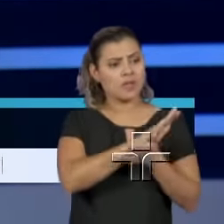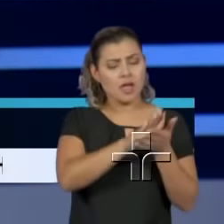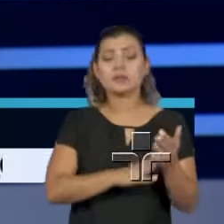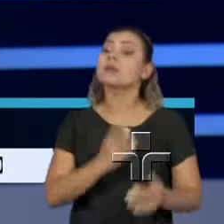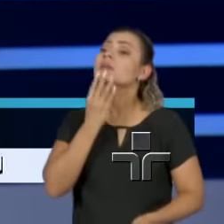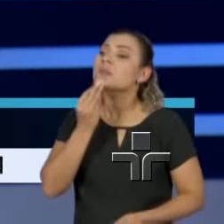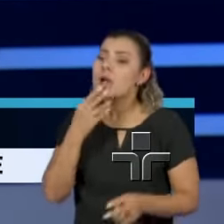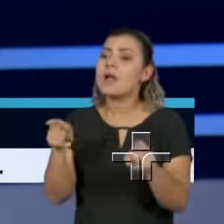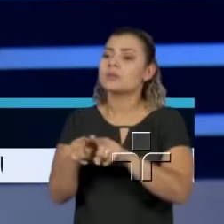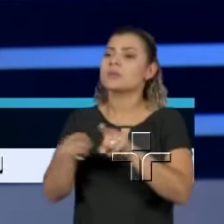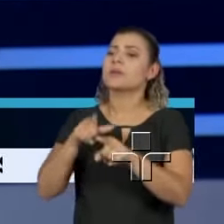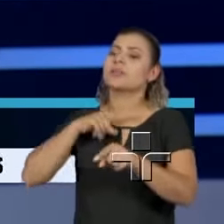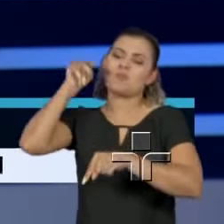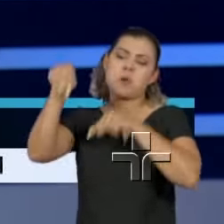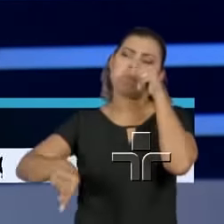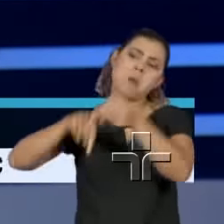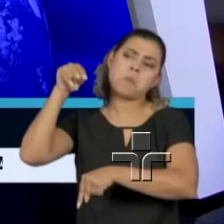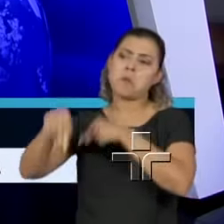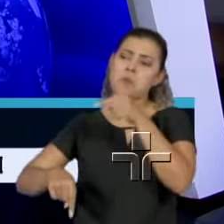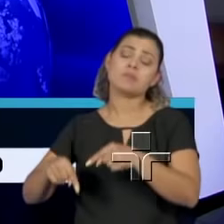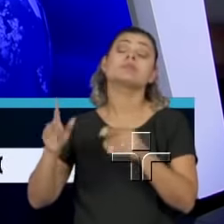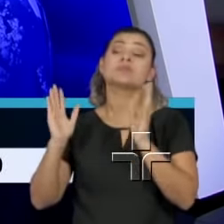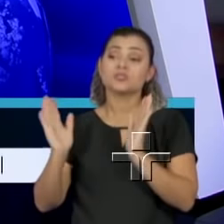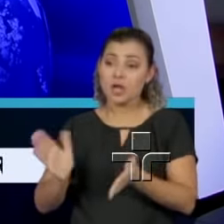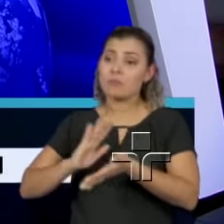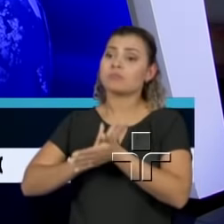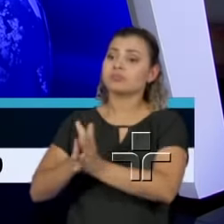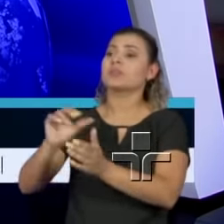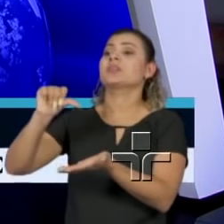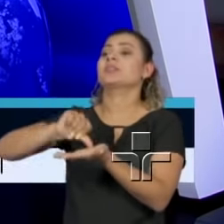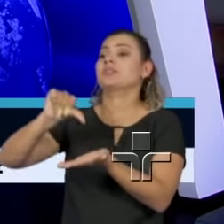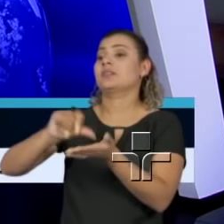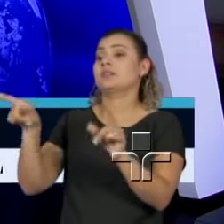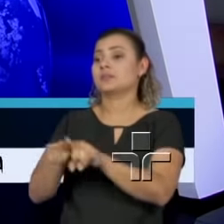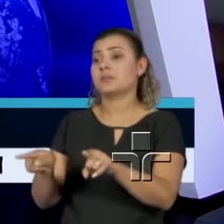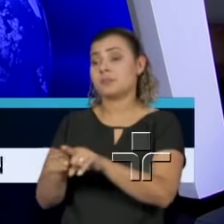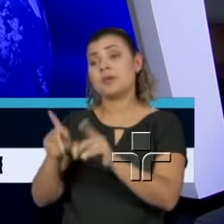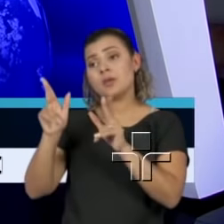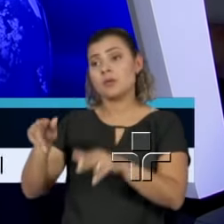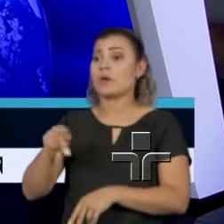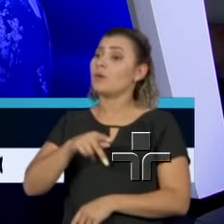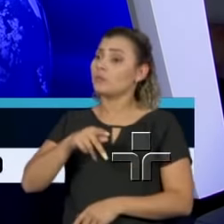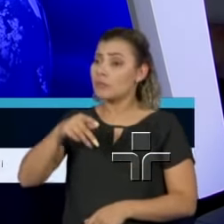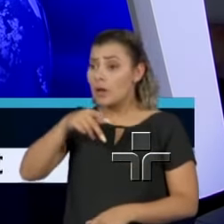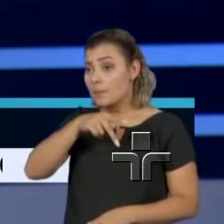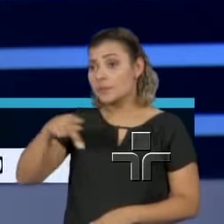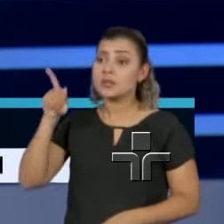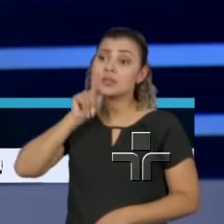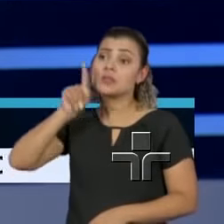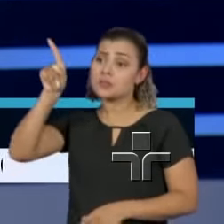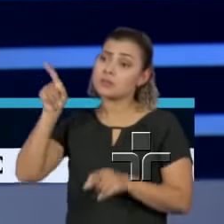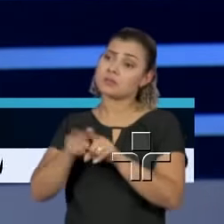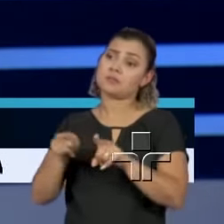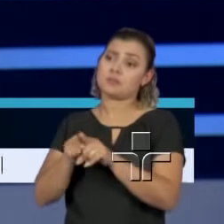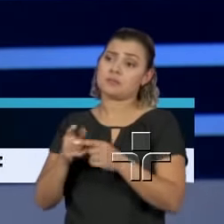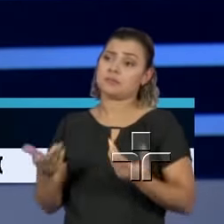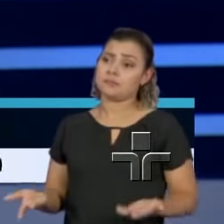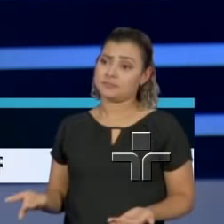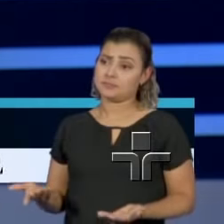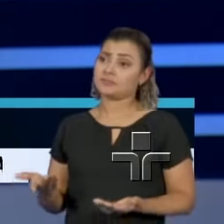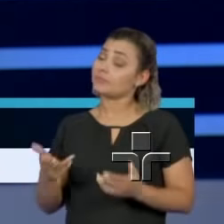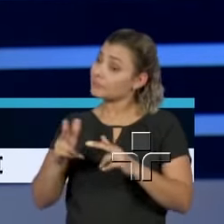que bombardeou as instalações atômicas iranianas, né? E como o Bush acabou de dizer. Então, eles não terão